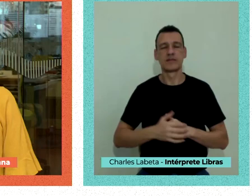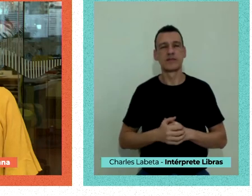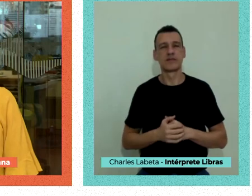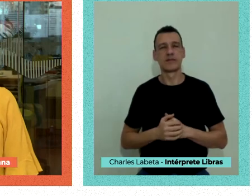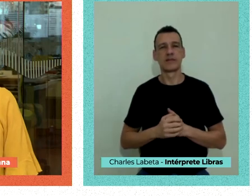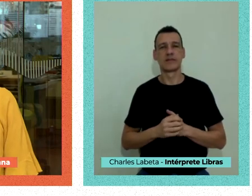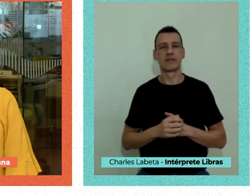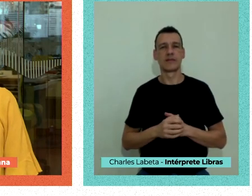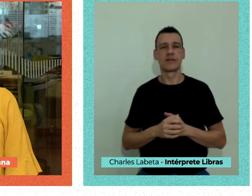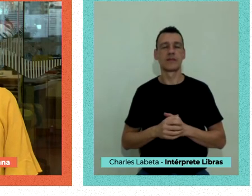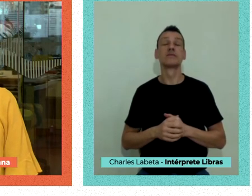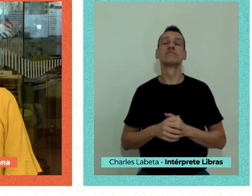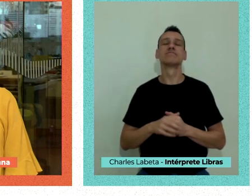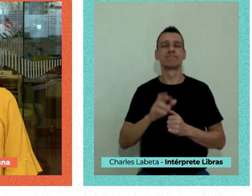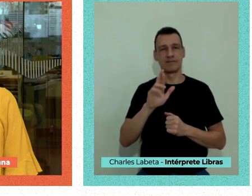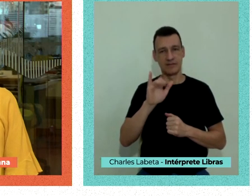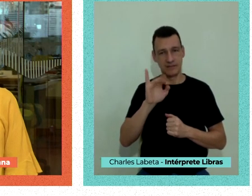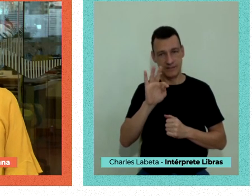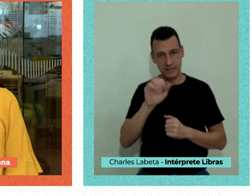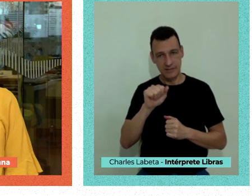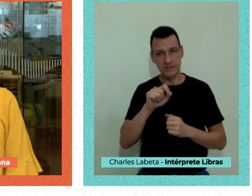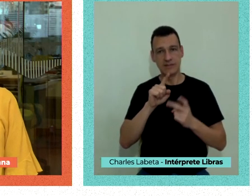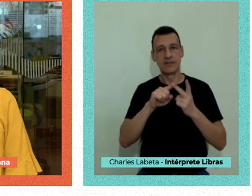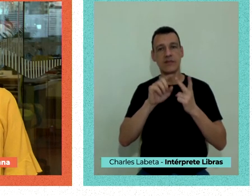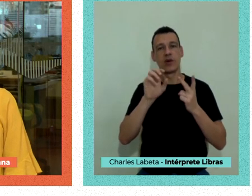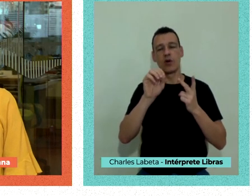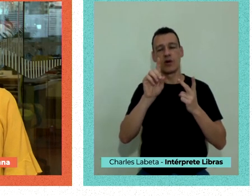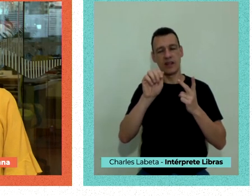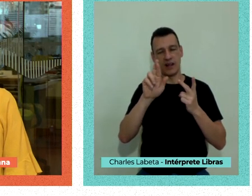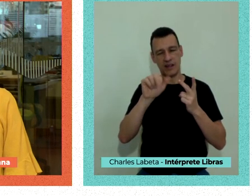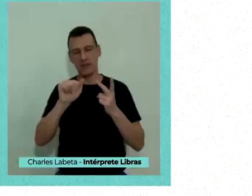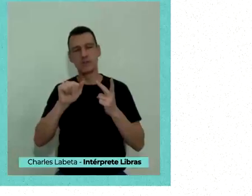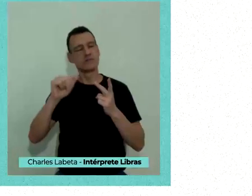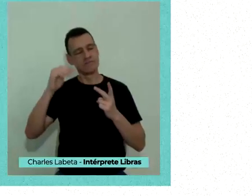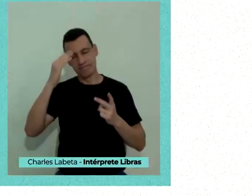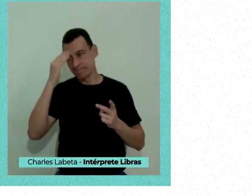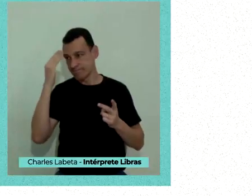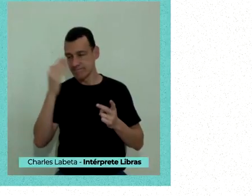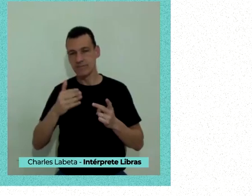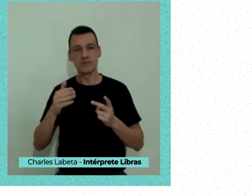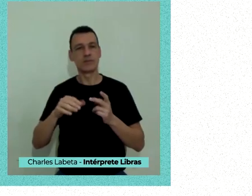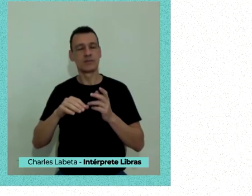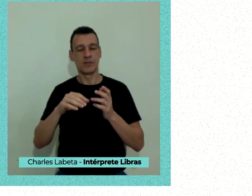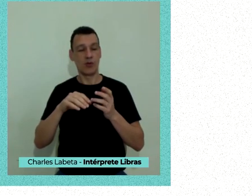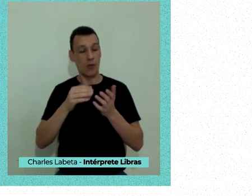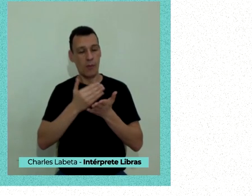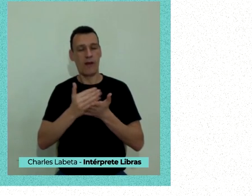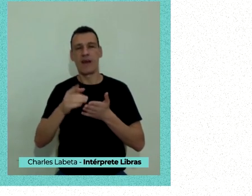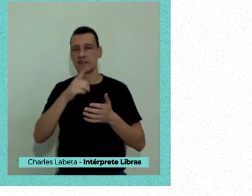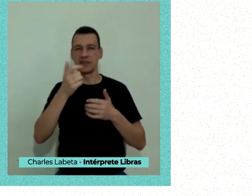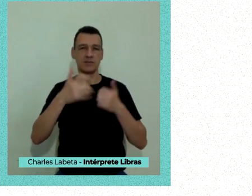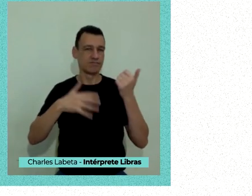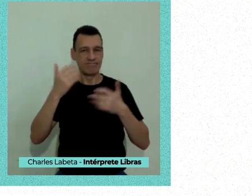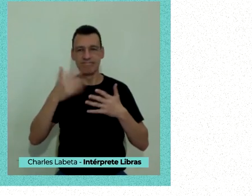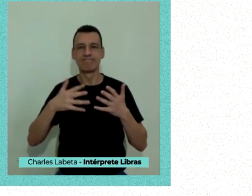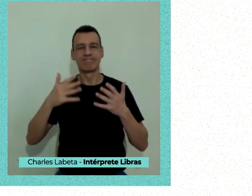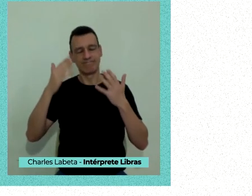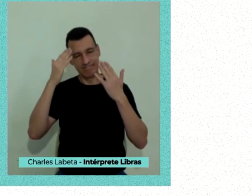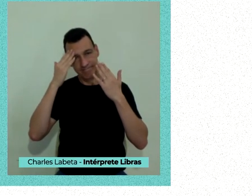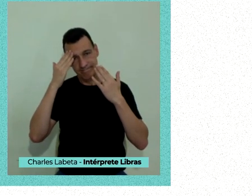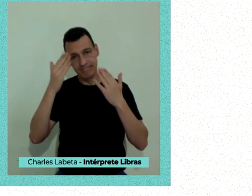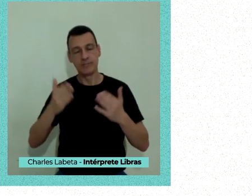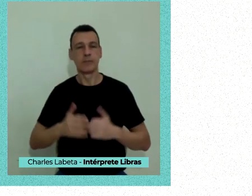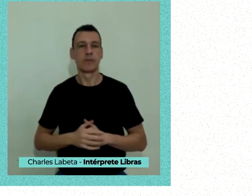Rita e Odara, obrigada por esse primeiro bloco de conversa. Vocês trouxeram